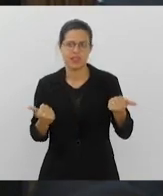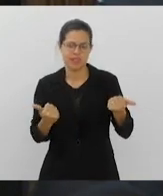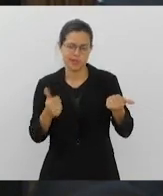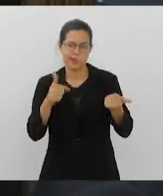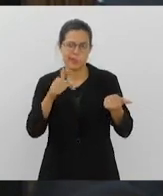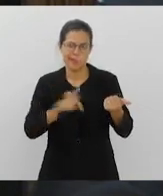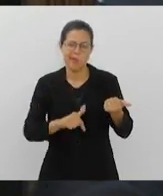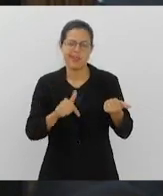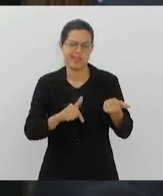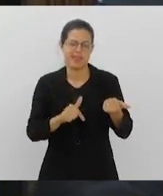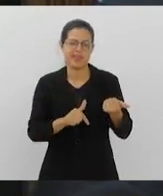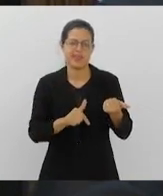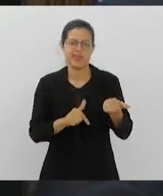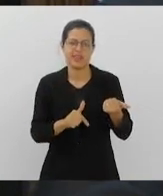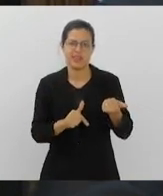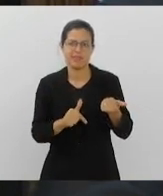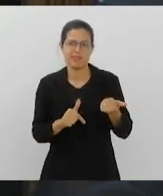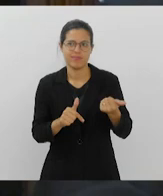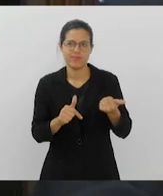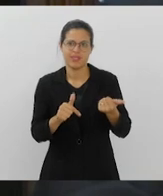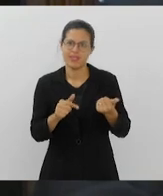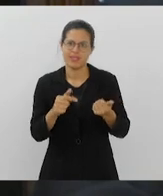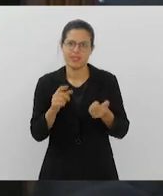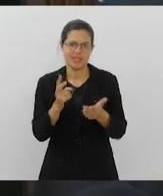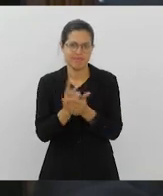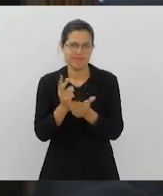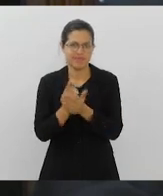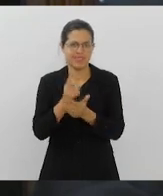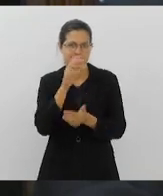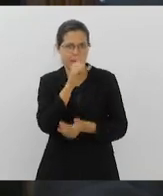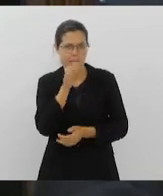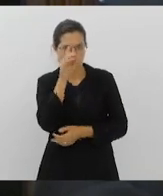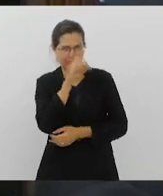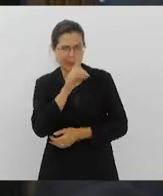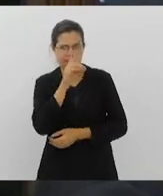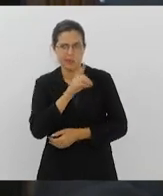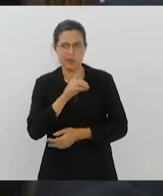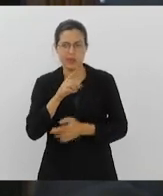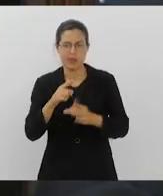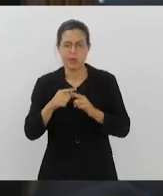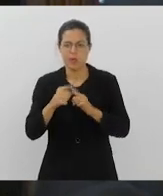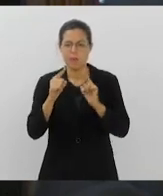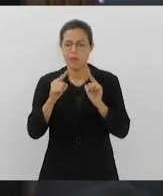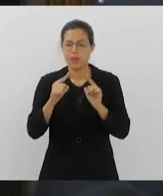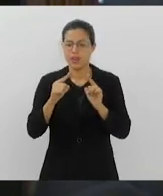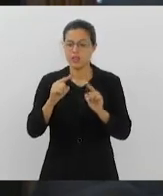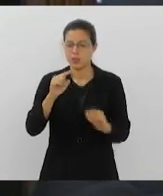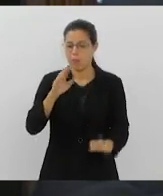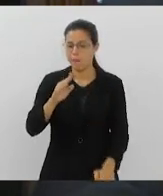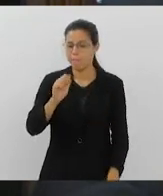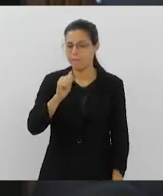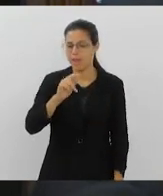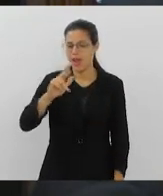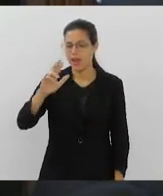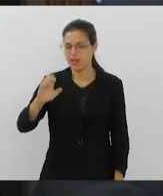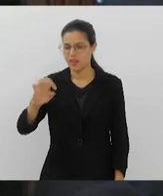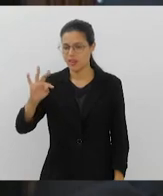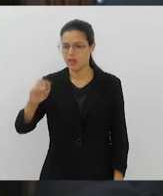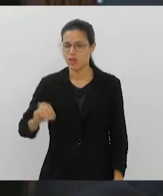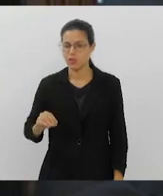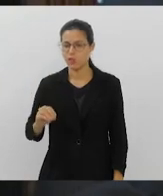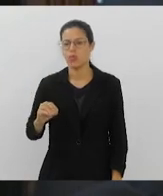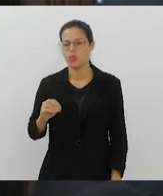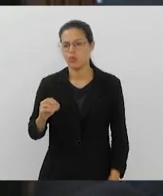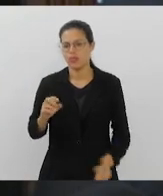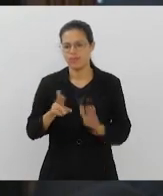Bibi, todos os finais de semana. Mas com isso, João Alberto Barreto, que hoje nos representa